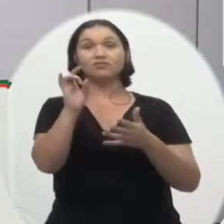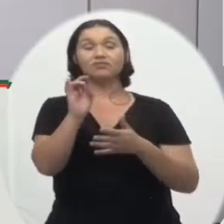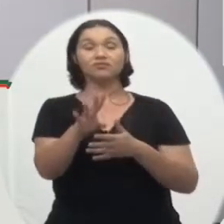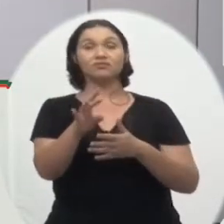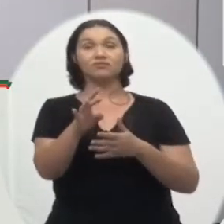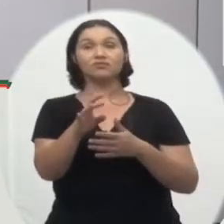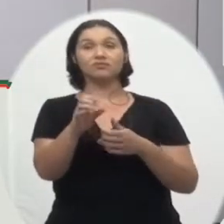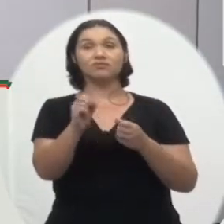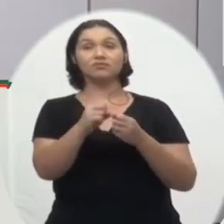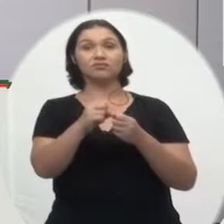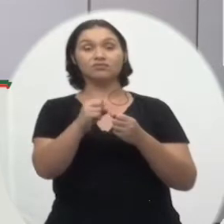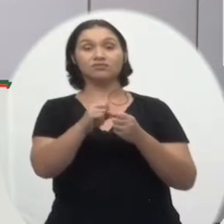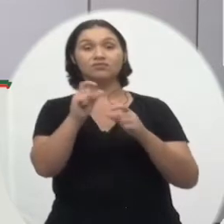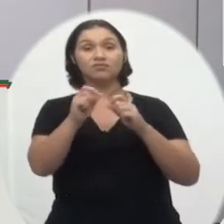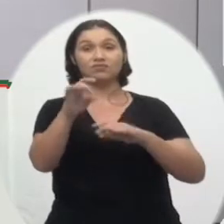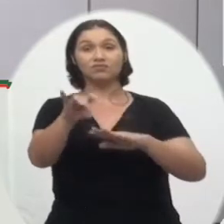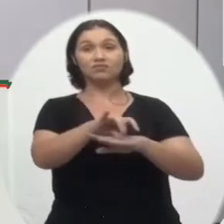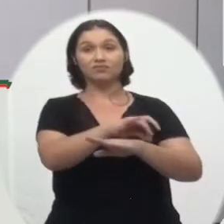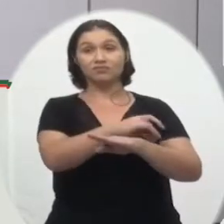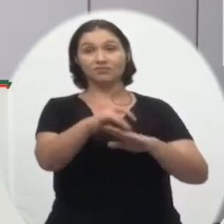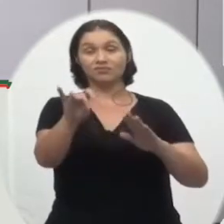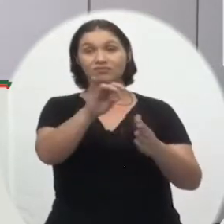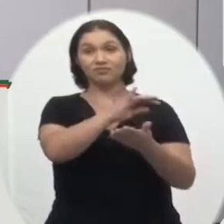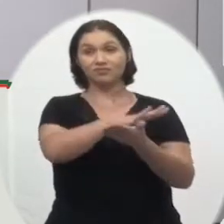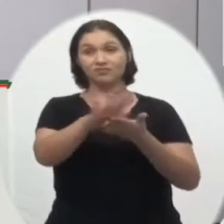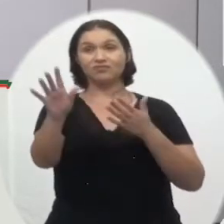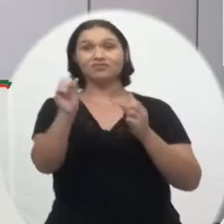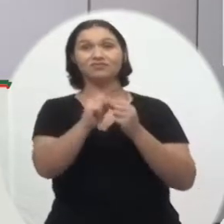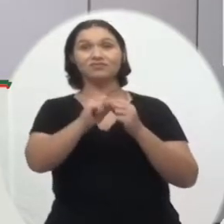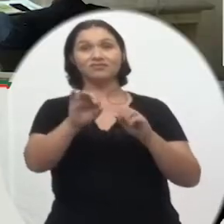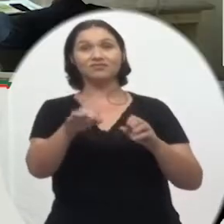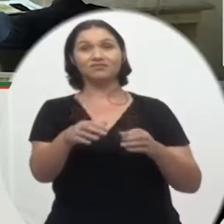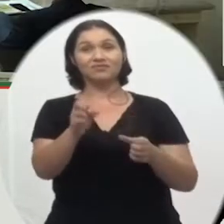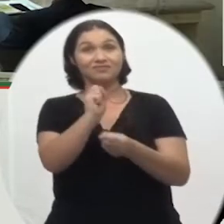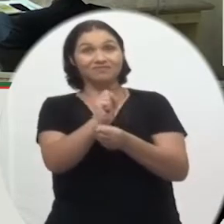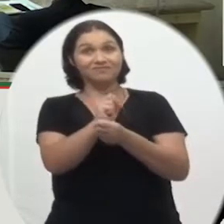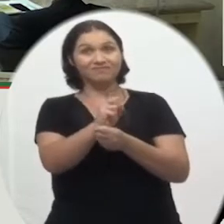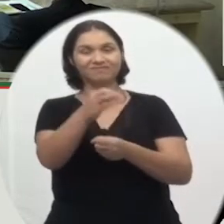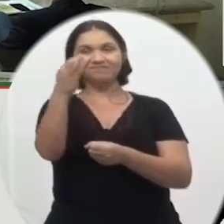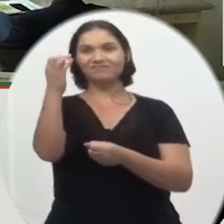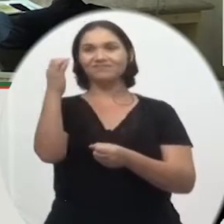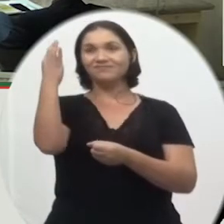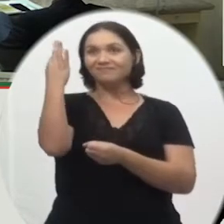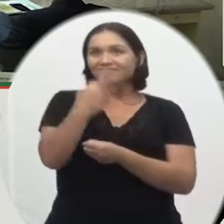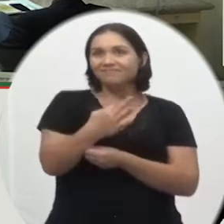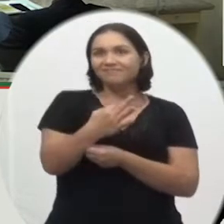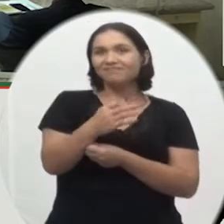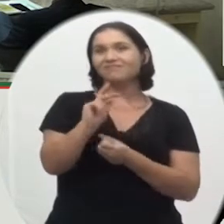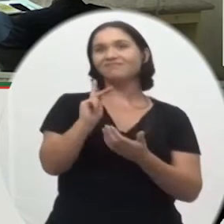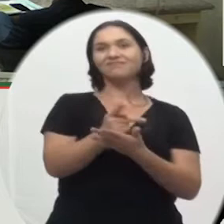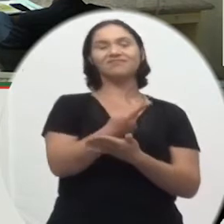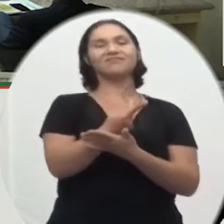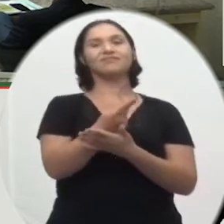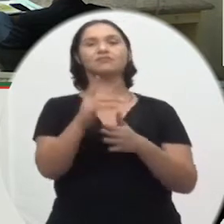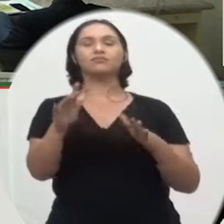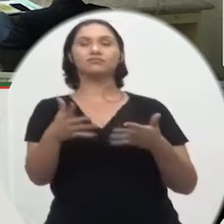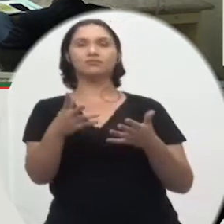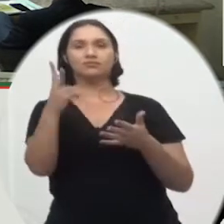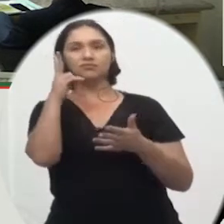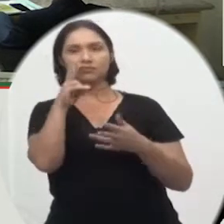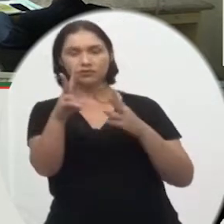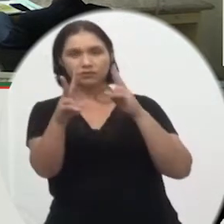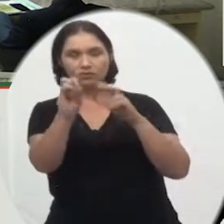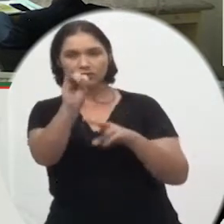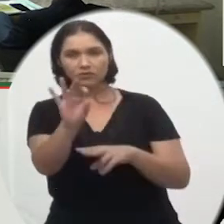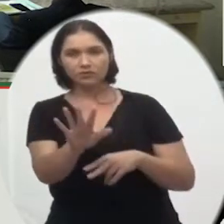é mais produtivo ainda, tomara que agora então dê certo. É salutar, né, perfeitamente. Até se olhando ali, ó,